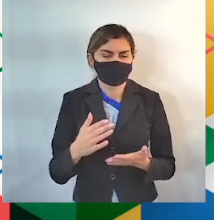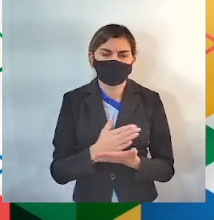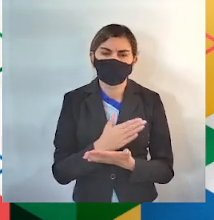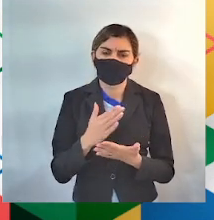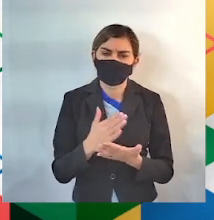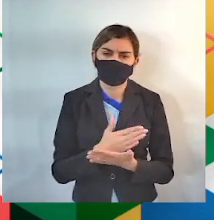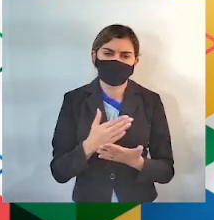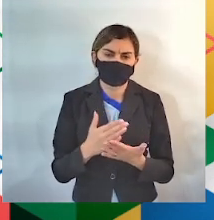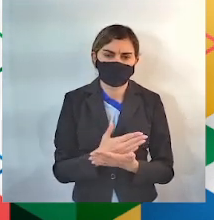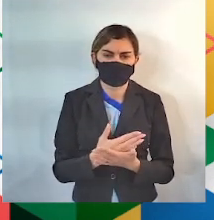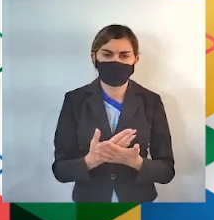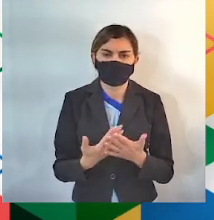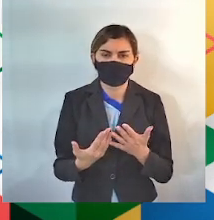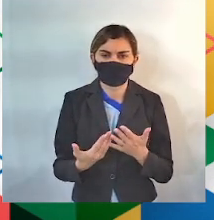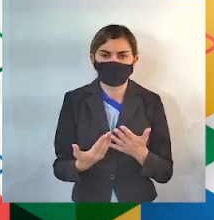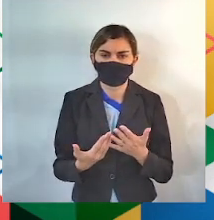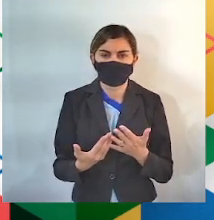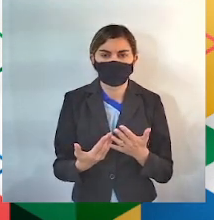é um livro específico.